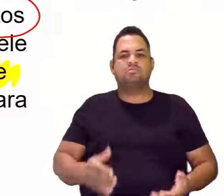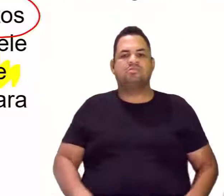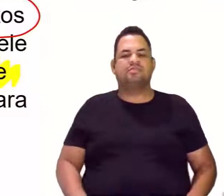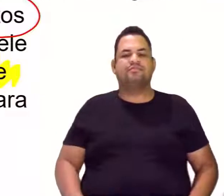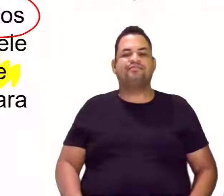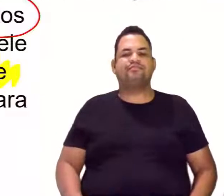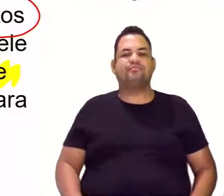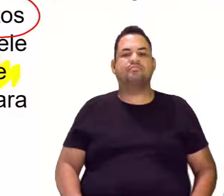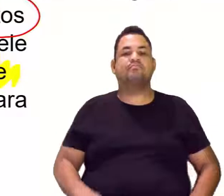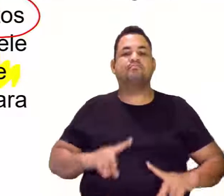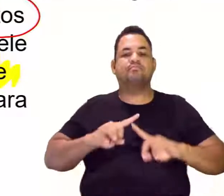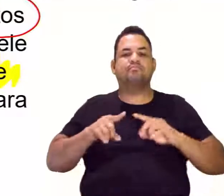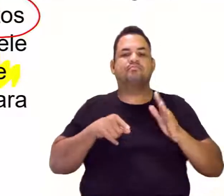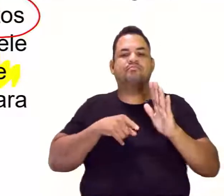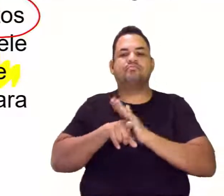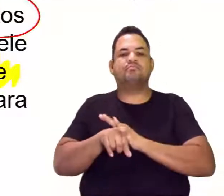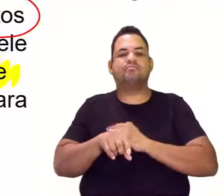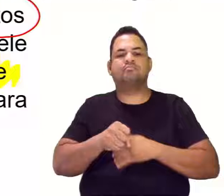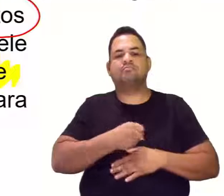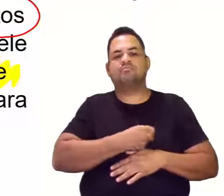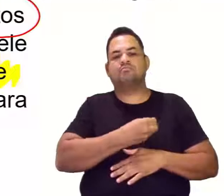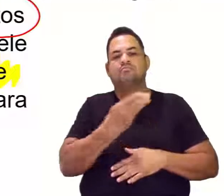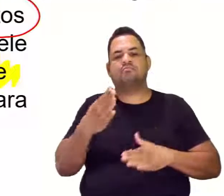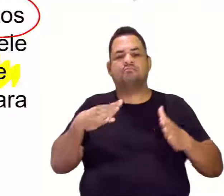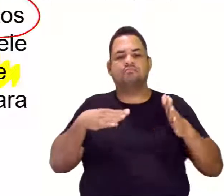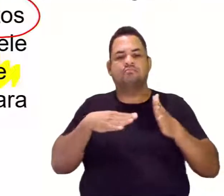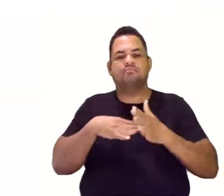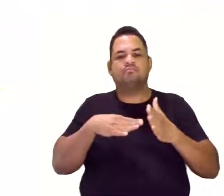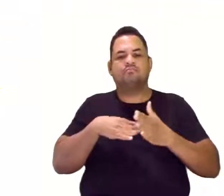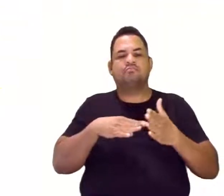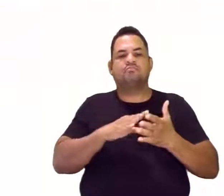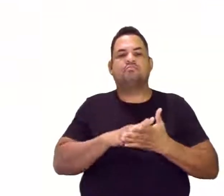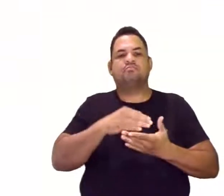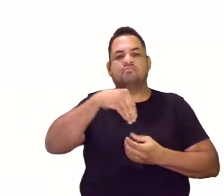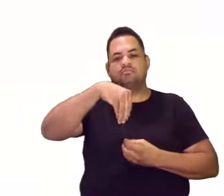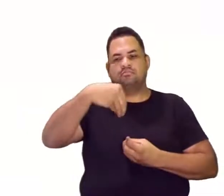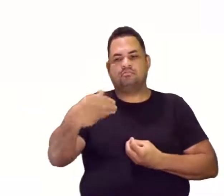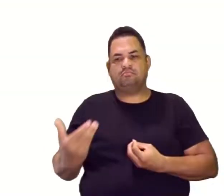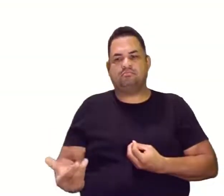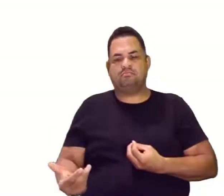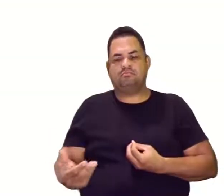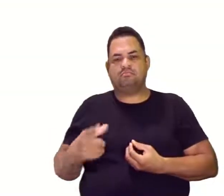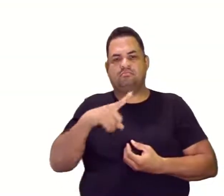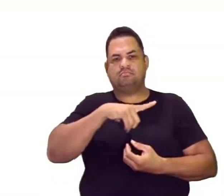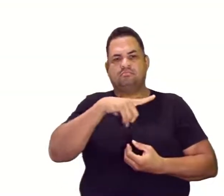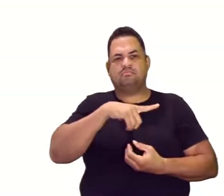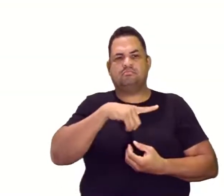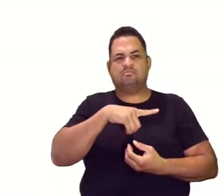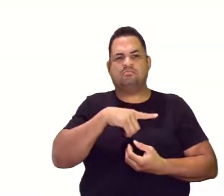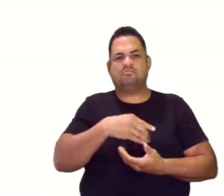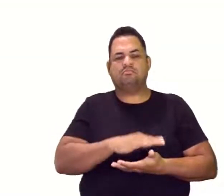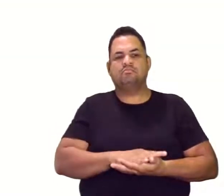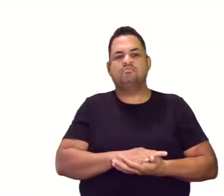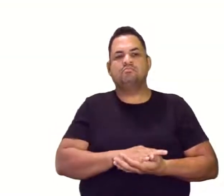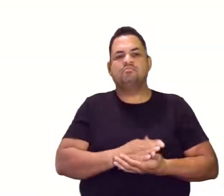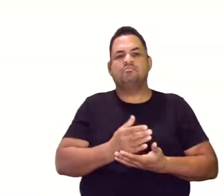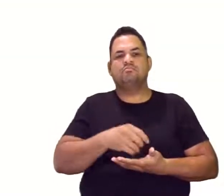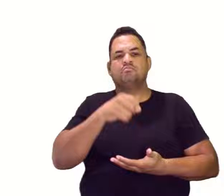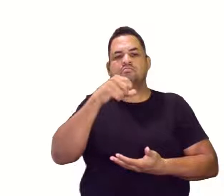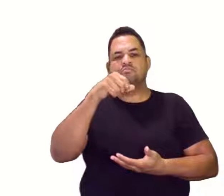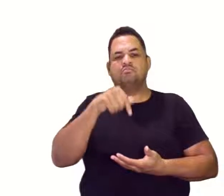derrubou. Mas a pergunta é? A quantidade máxima de garrafas que ele derrubou para obter essa pontuação